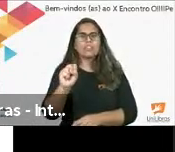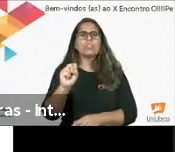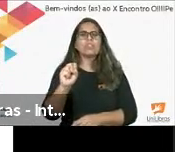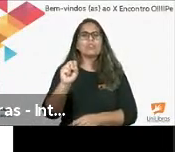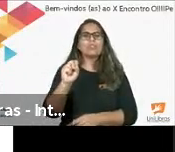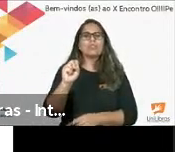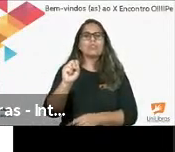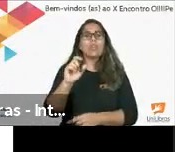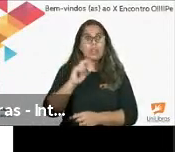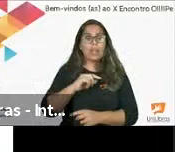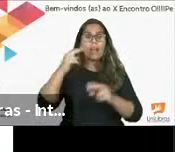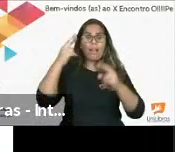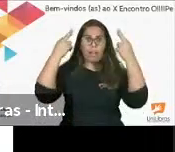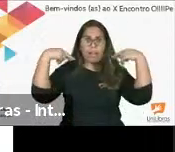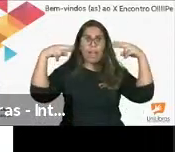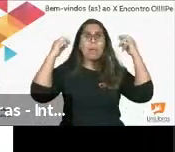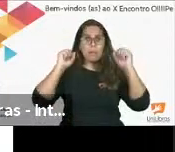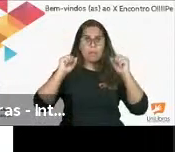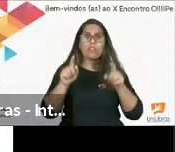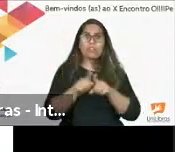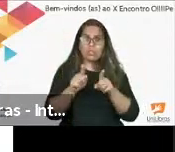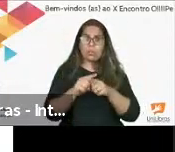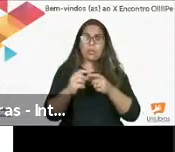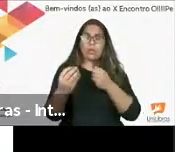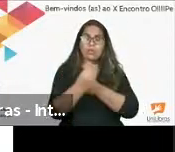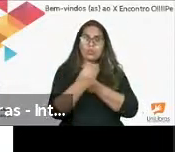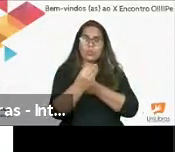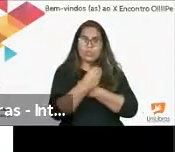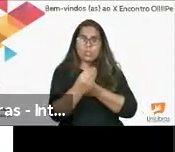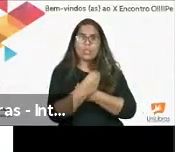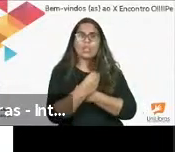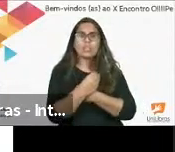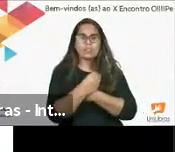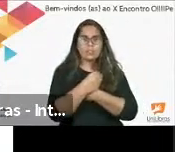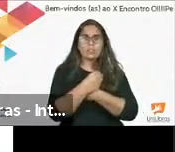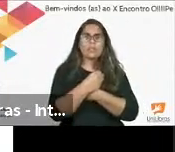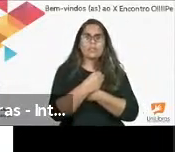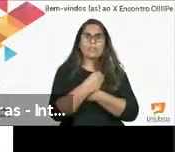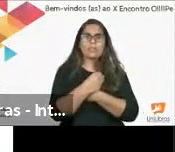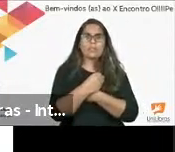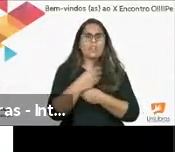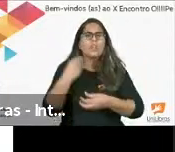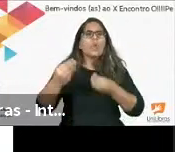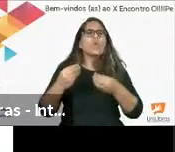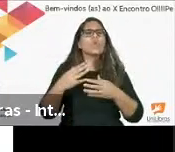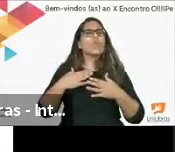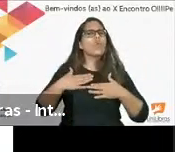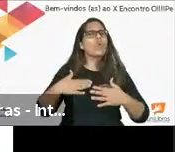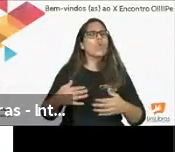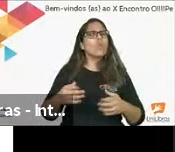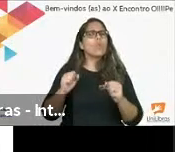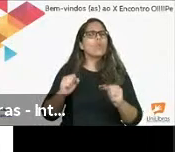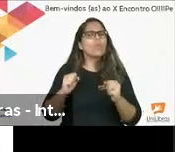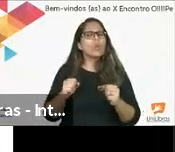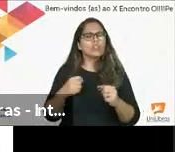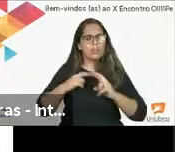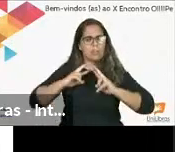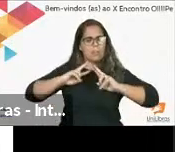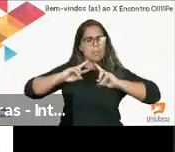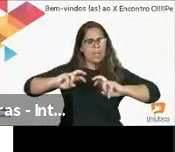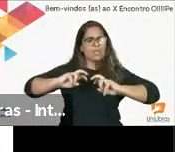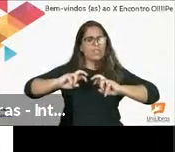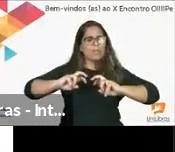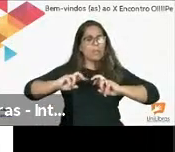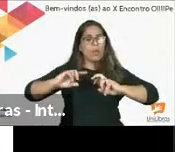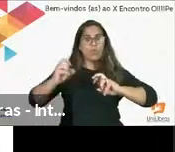cabras podem formar anticorpos contra hemácias de outras cabras. Quer dizer, como é que o corpo pode reconhecer o